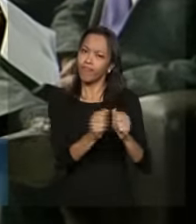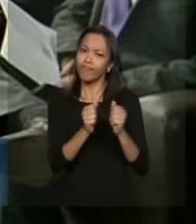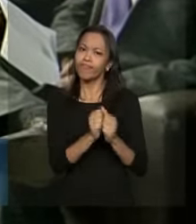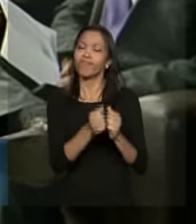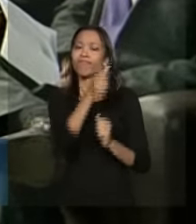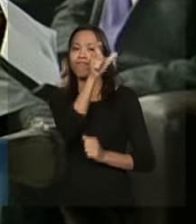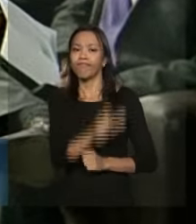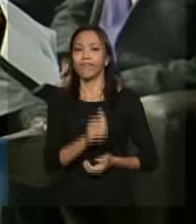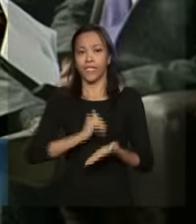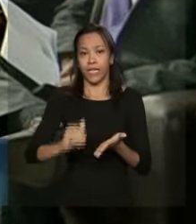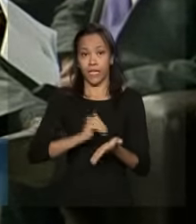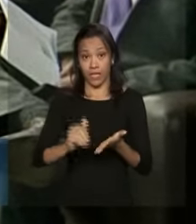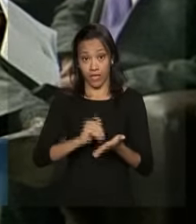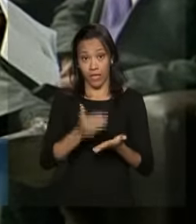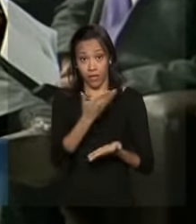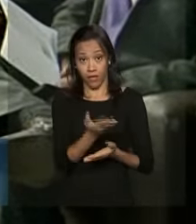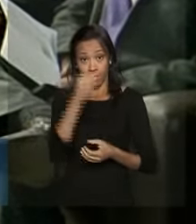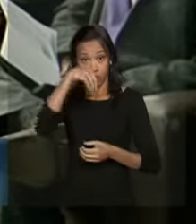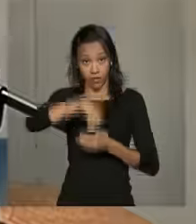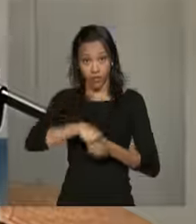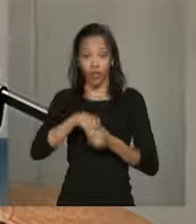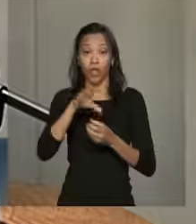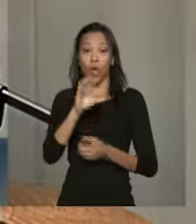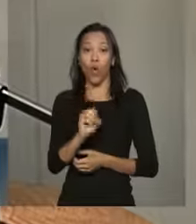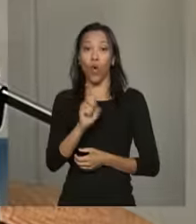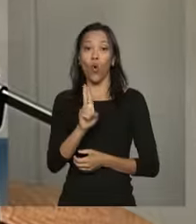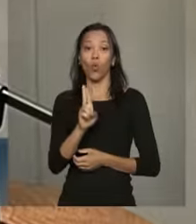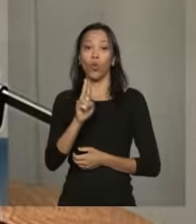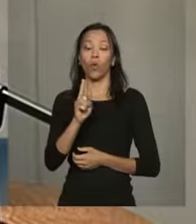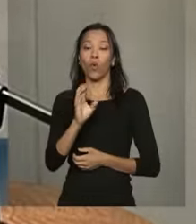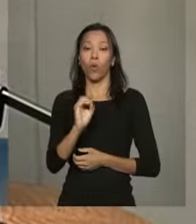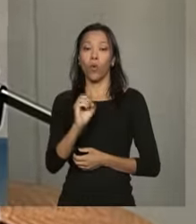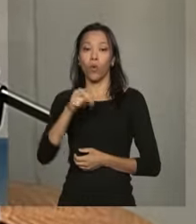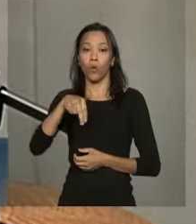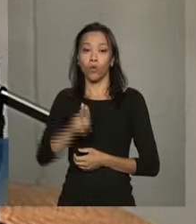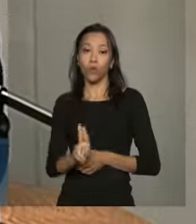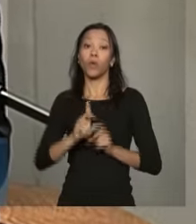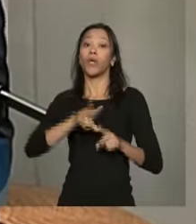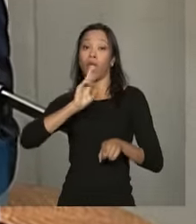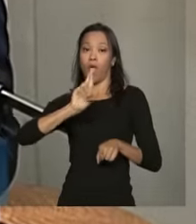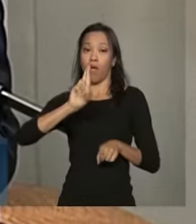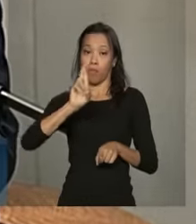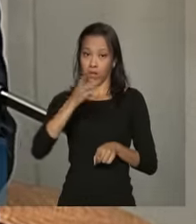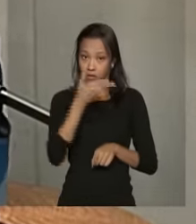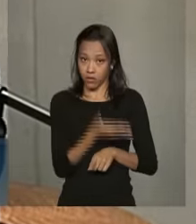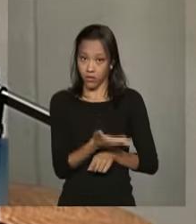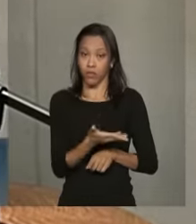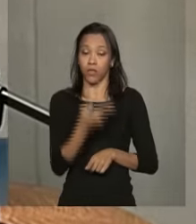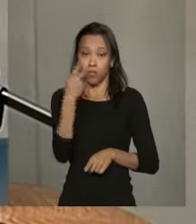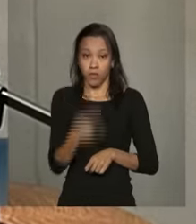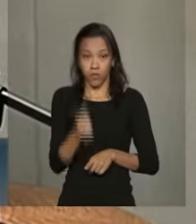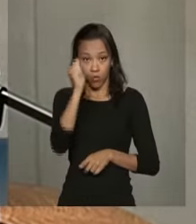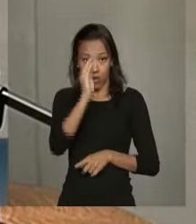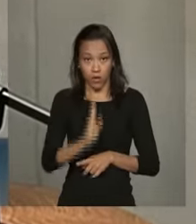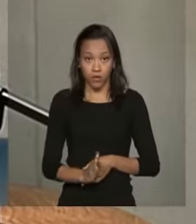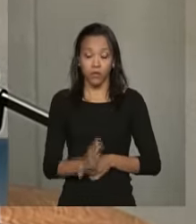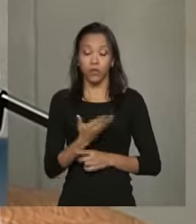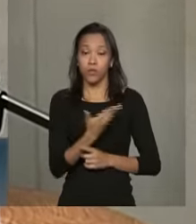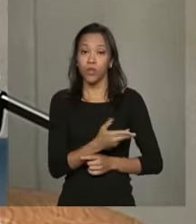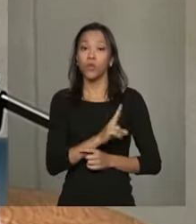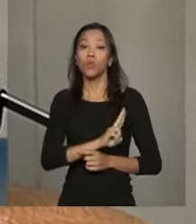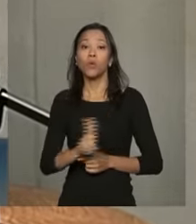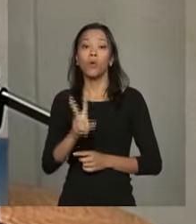secretário de ligação das Nações Unidas representante do escritório da unodc no Brasil